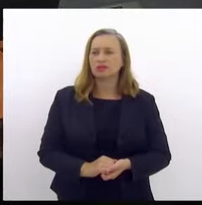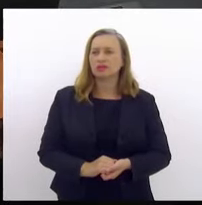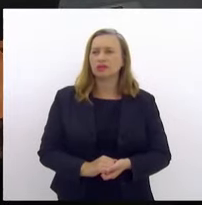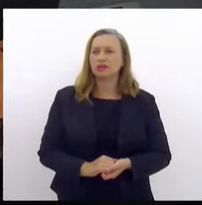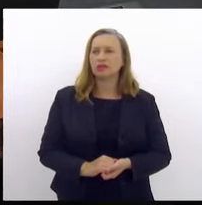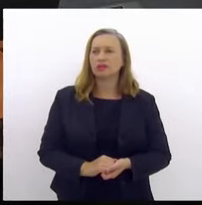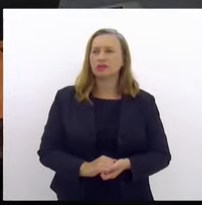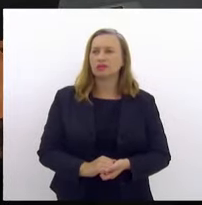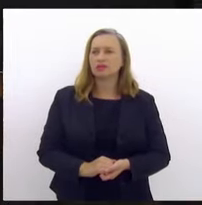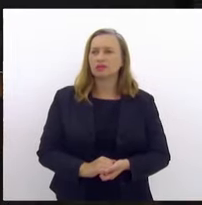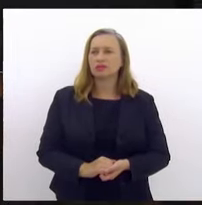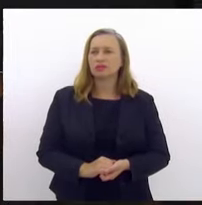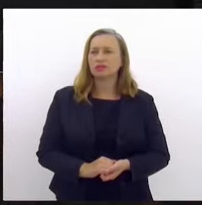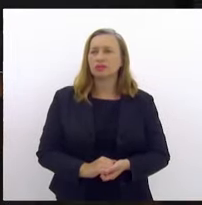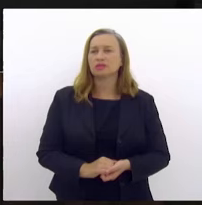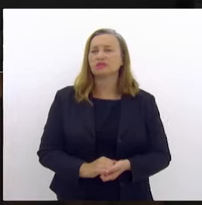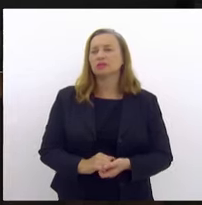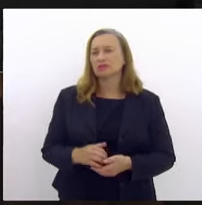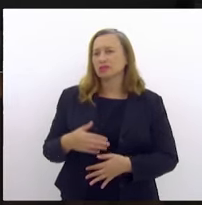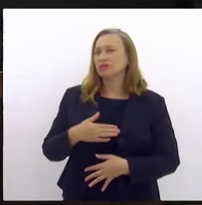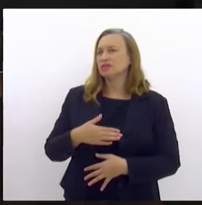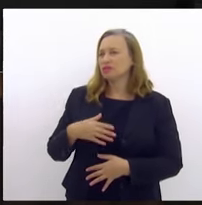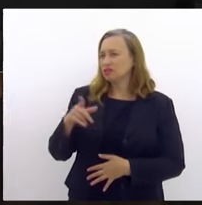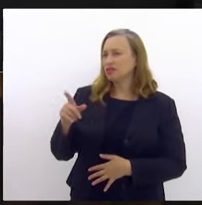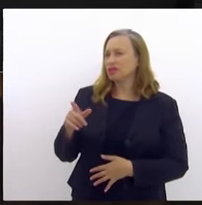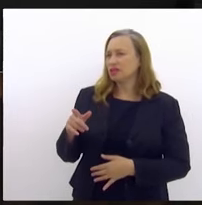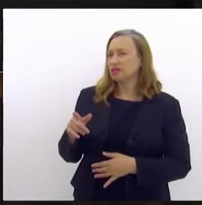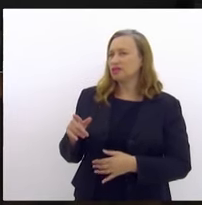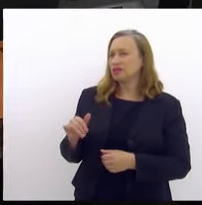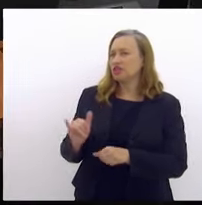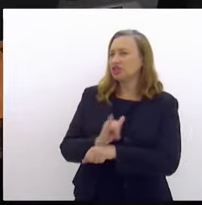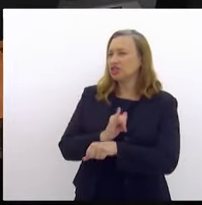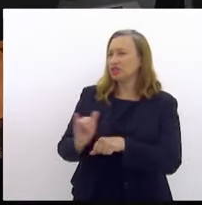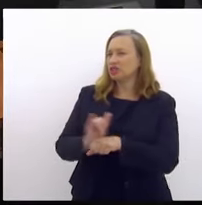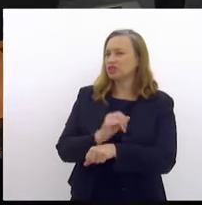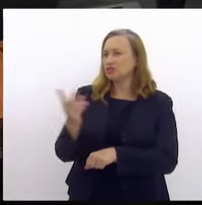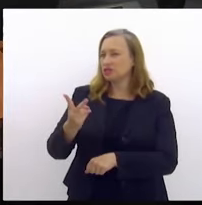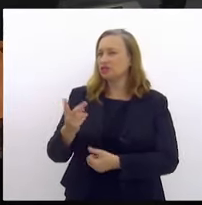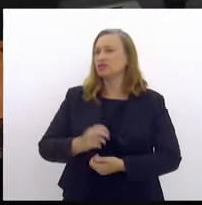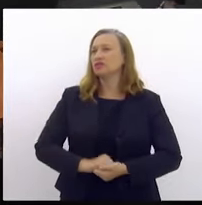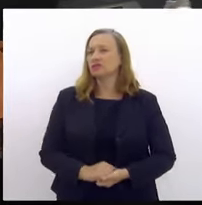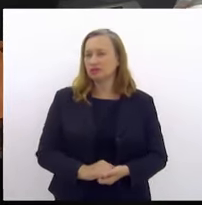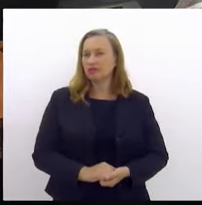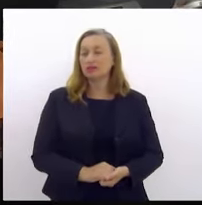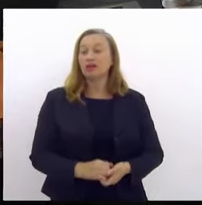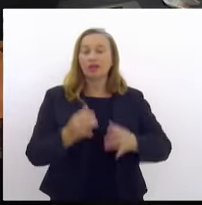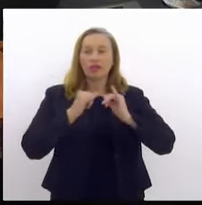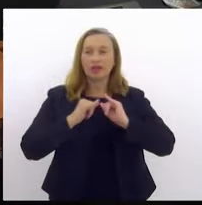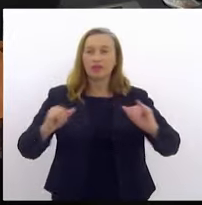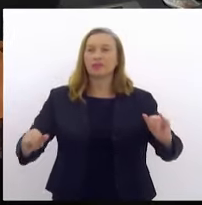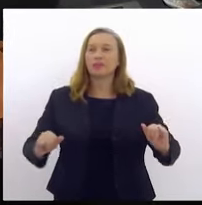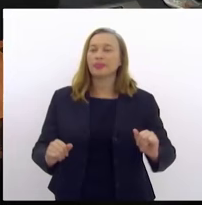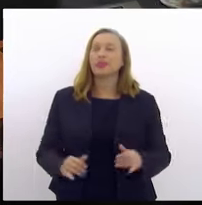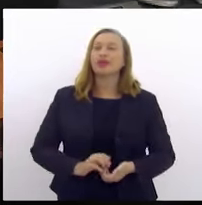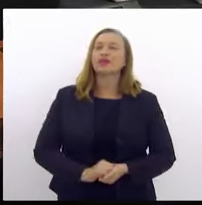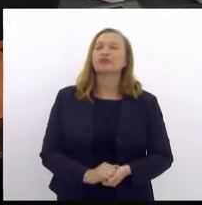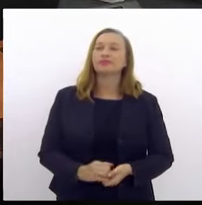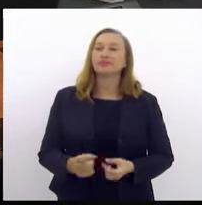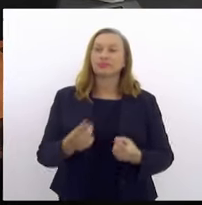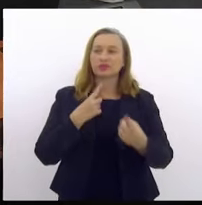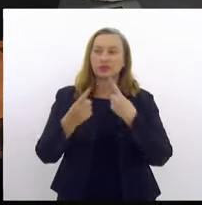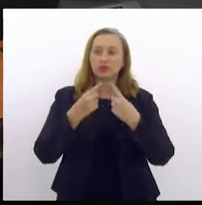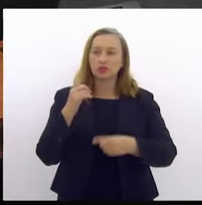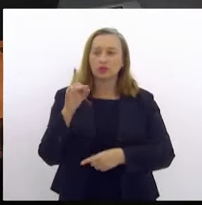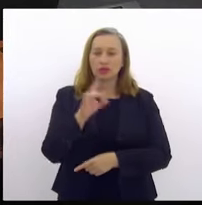Gostei dessa dobradinha aí dos dois. Anuncio, em regime de urgência,